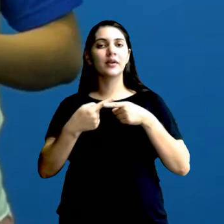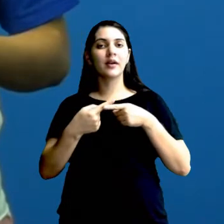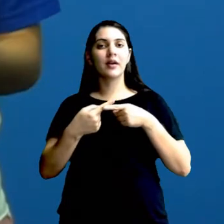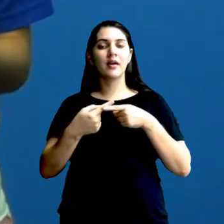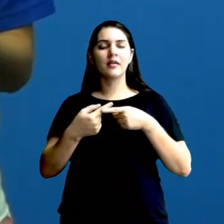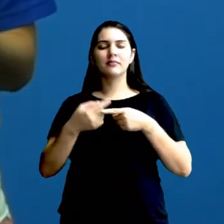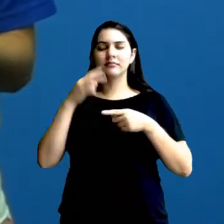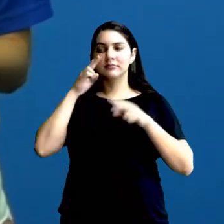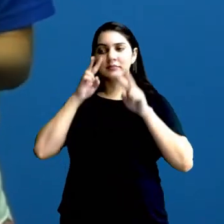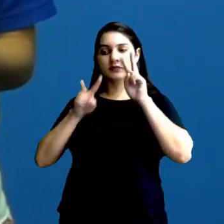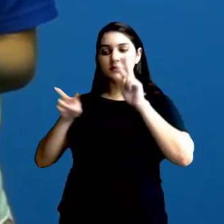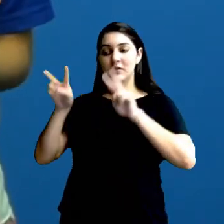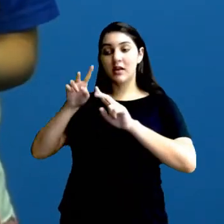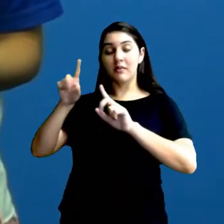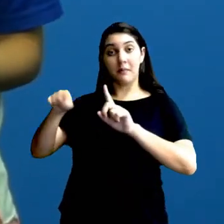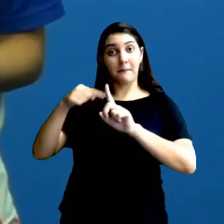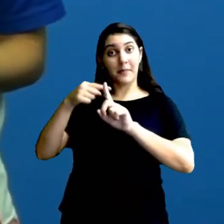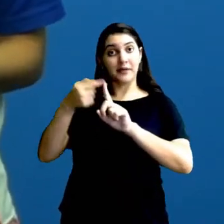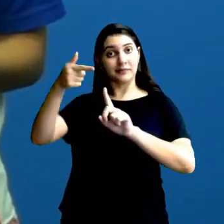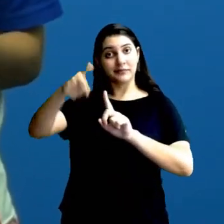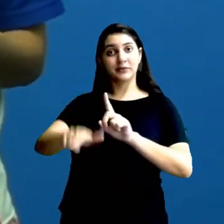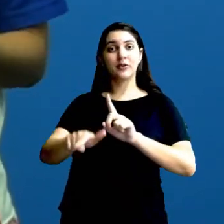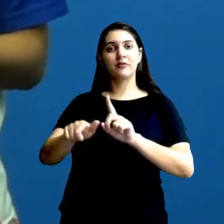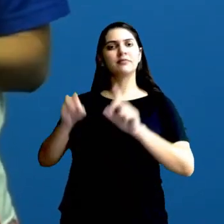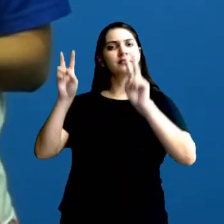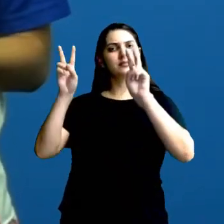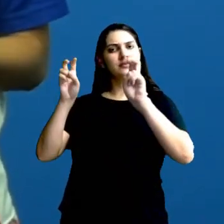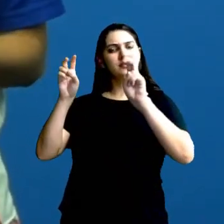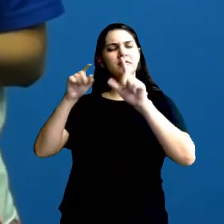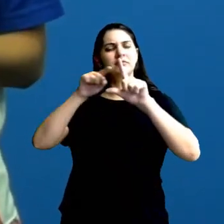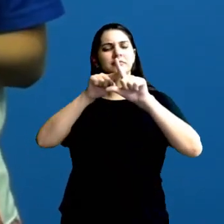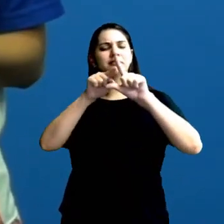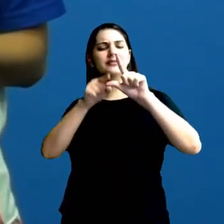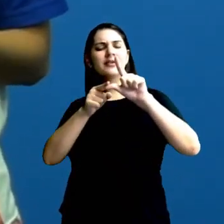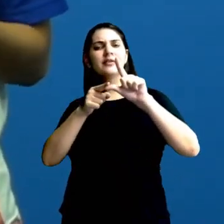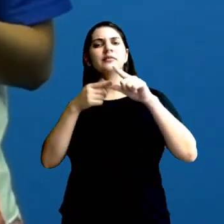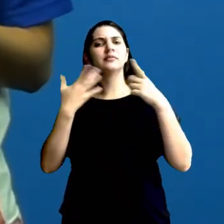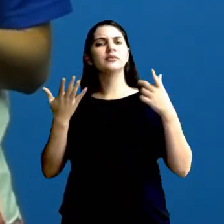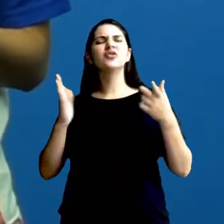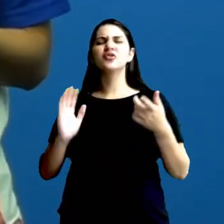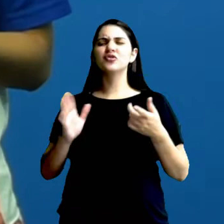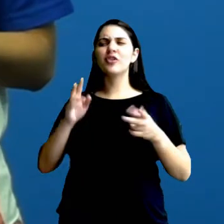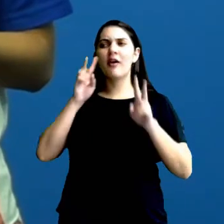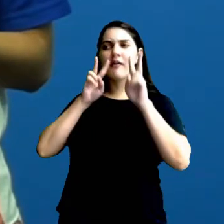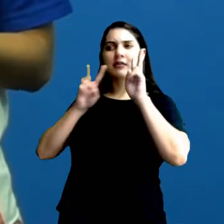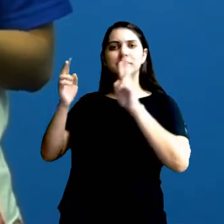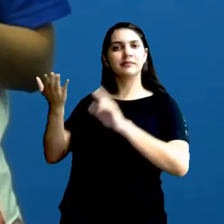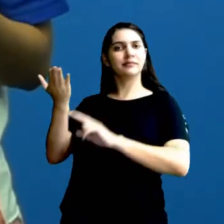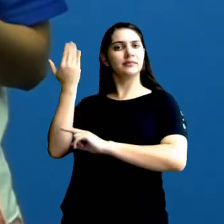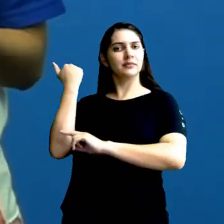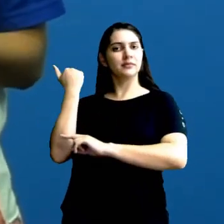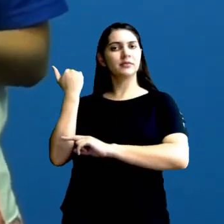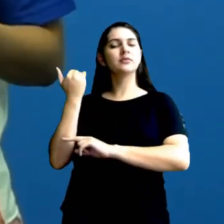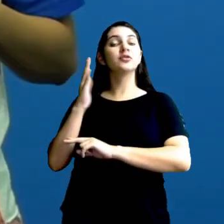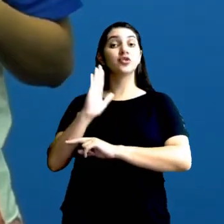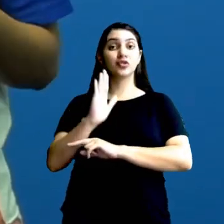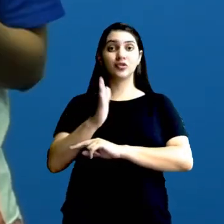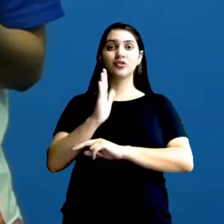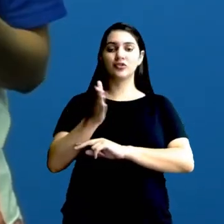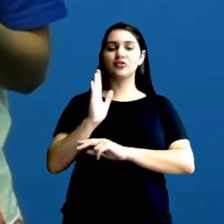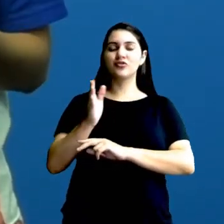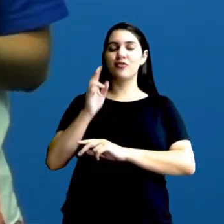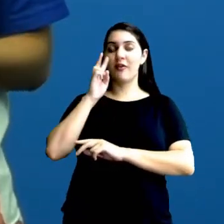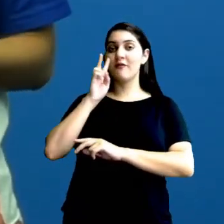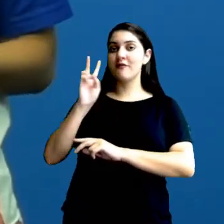porquê estarmos vendo mais uma vez esse assunto de ângulos. Já não vimos antes? Sim, a gente